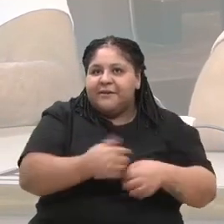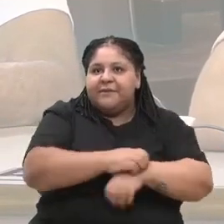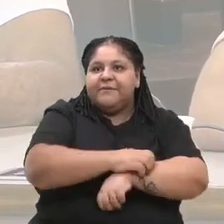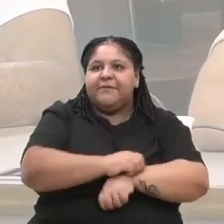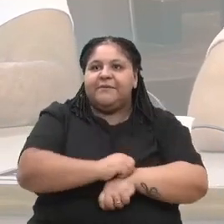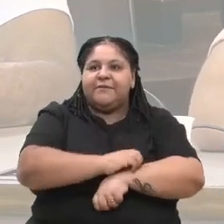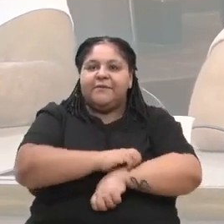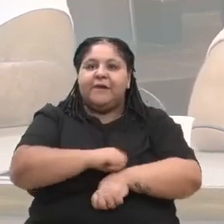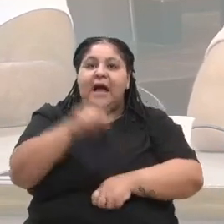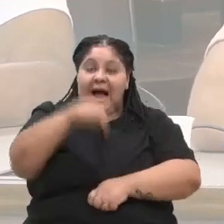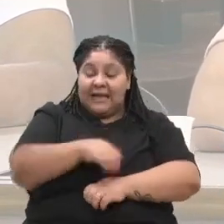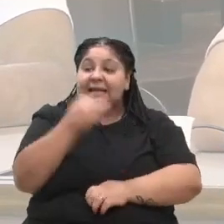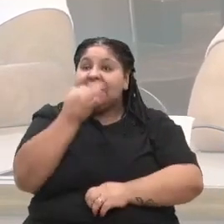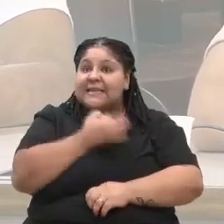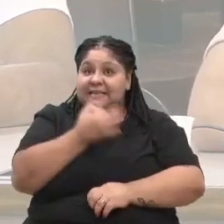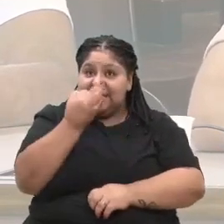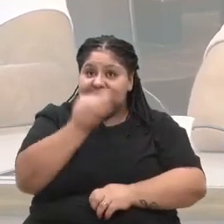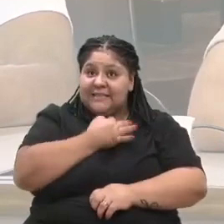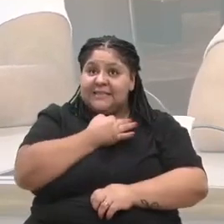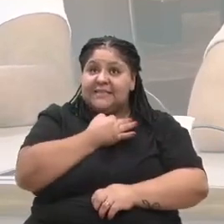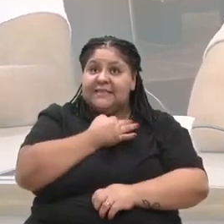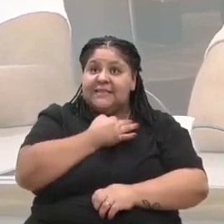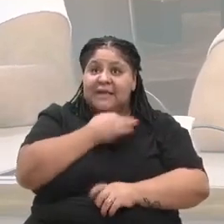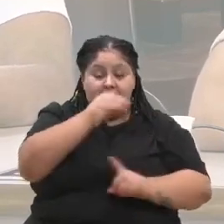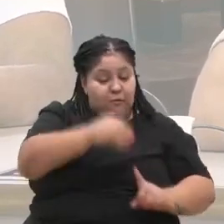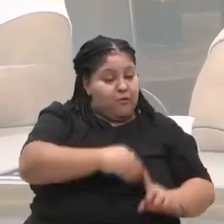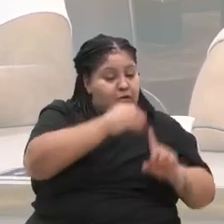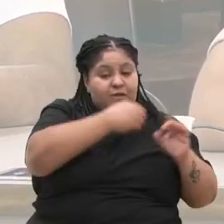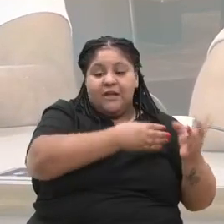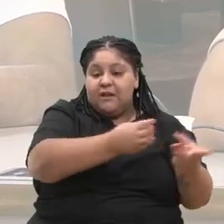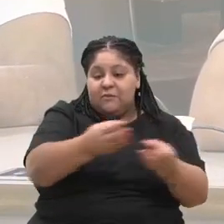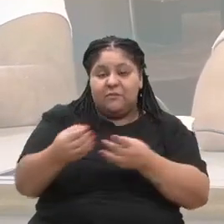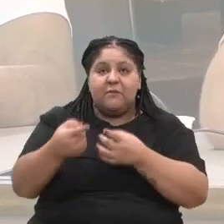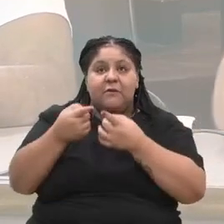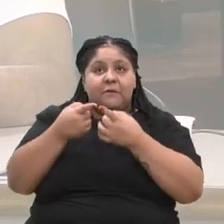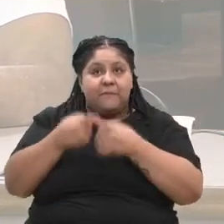coisas, todas Caxias é pioneira em muitas lutas, mas nós precisamos do básico.